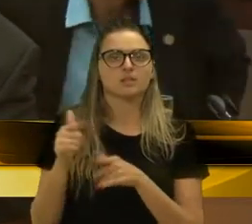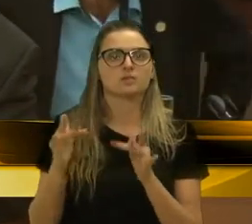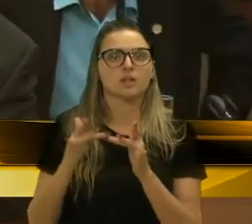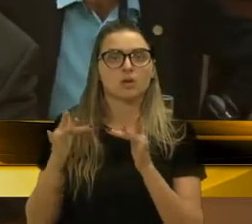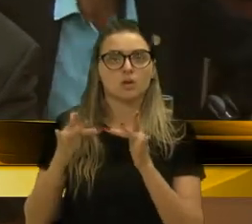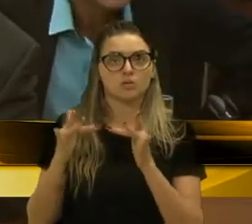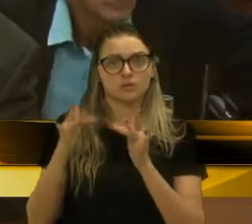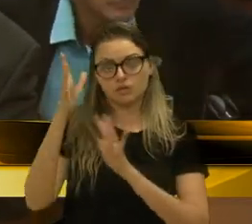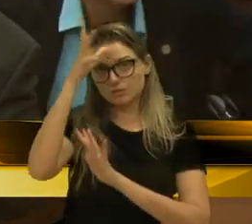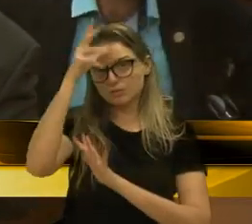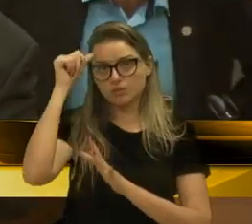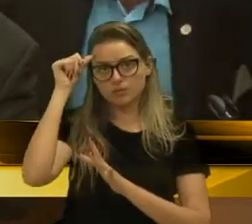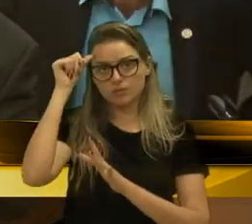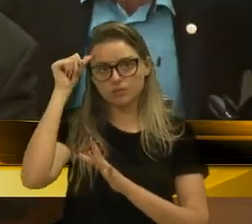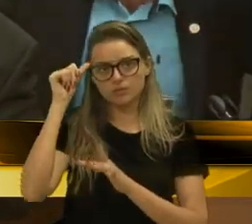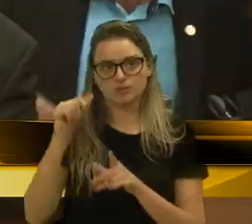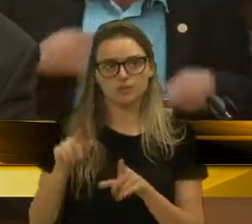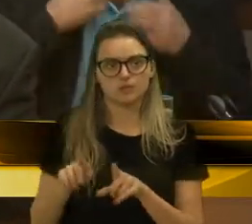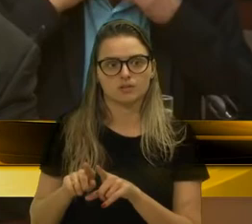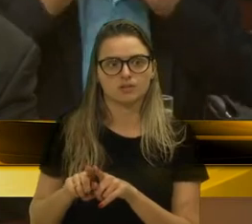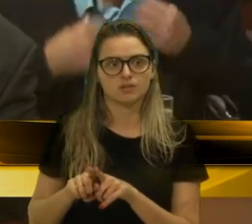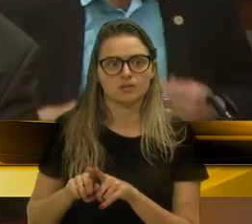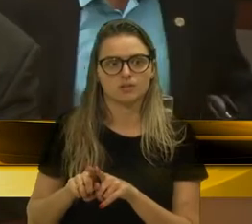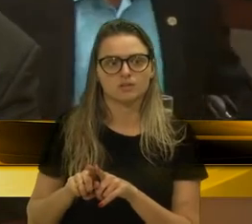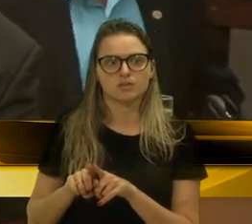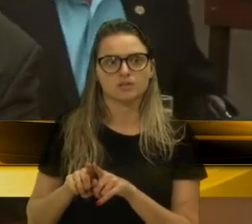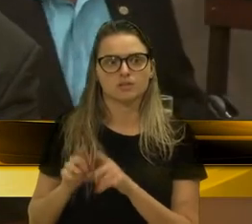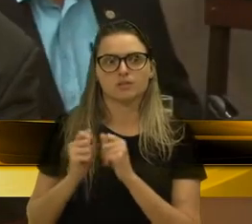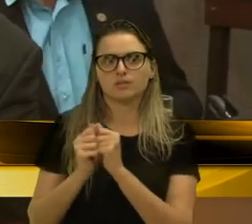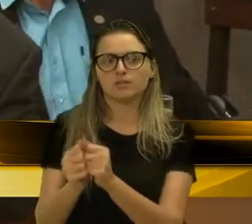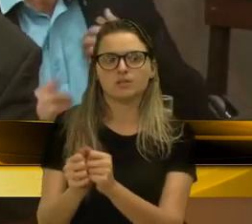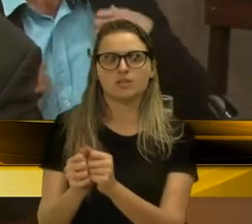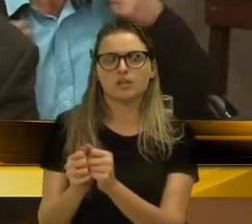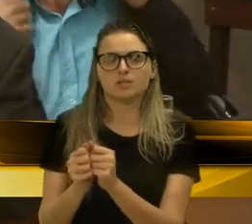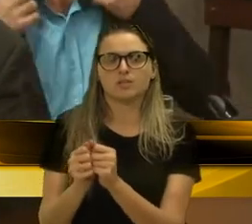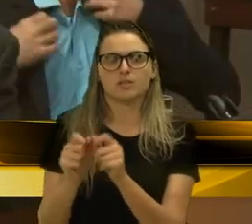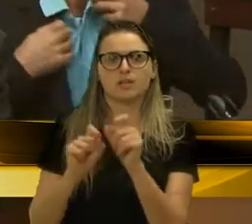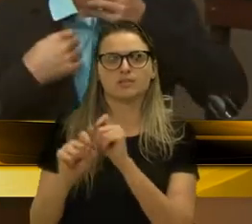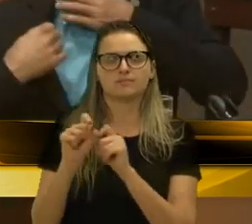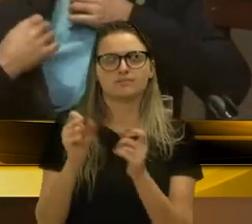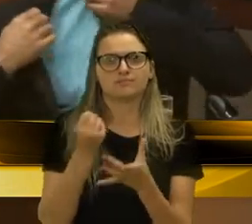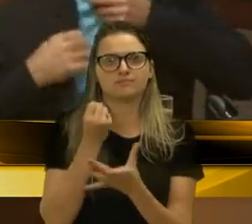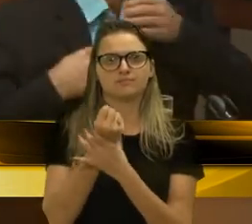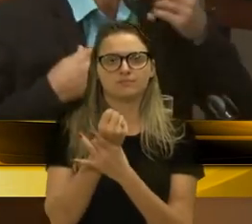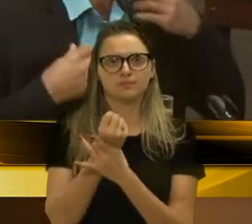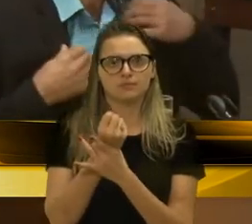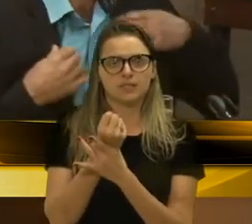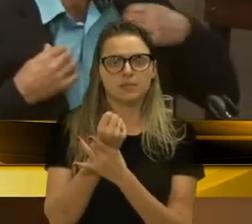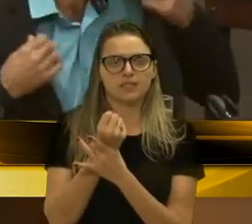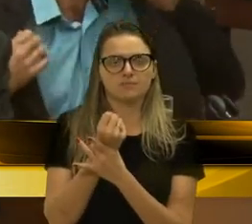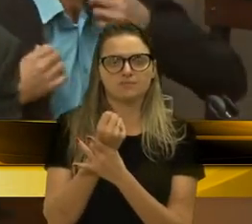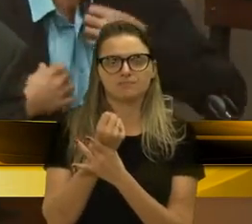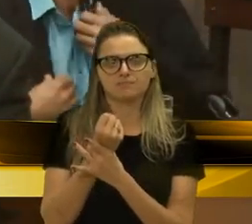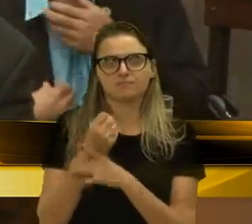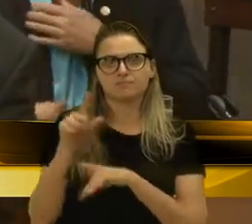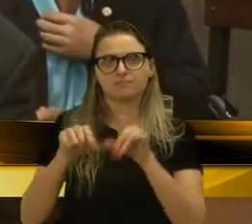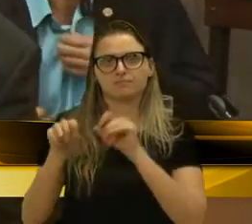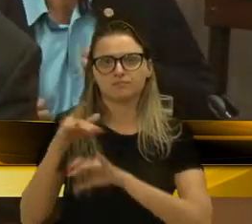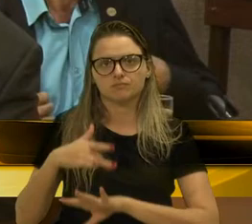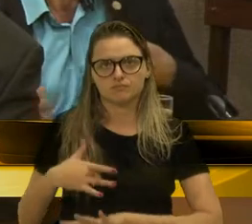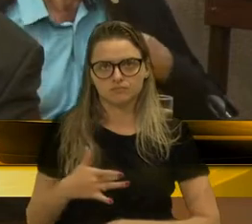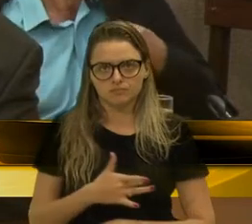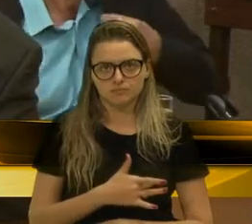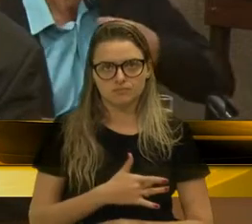Executivo, e agora vai ser uma viagem sobre segurança também. Sobre saúde, como já disse,